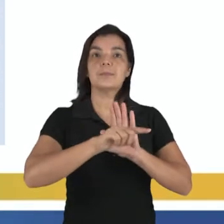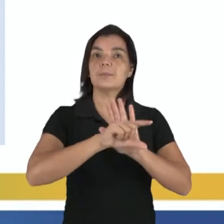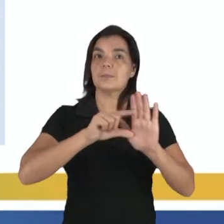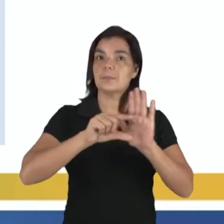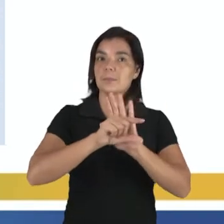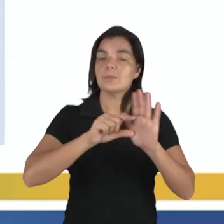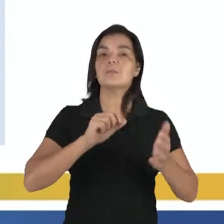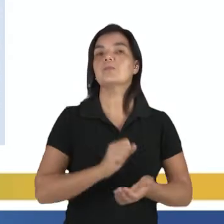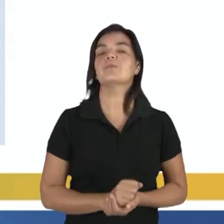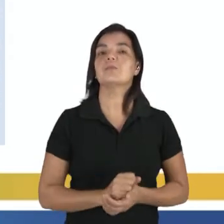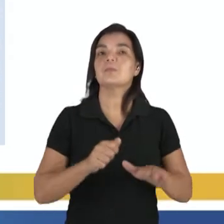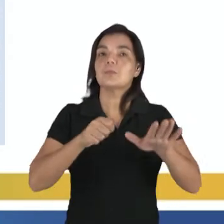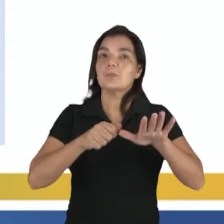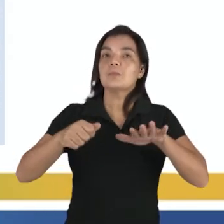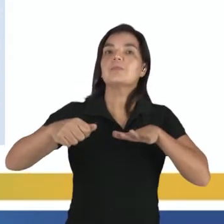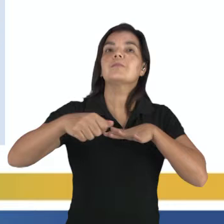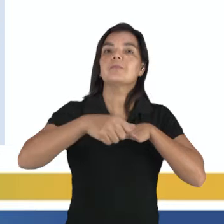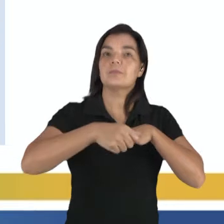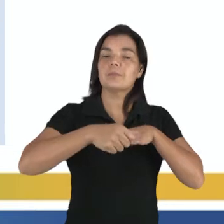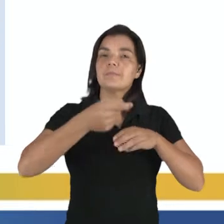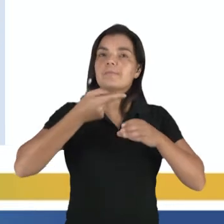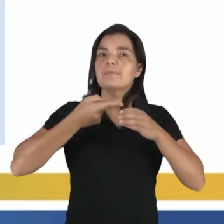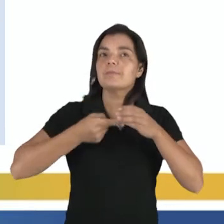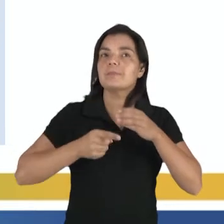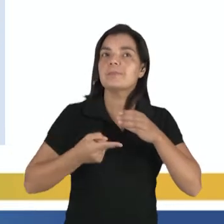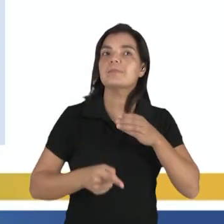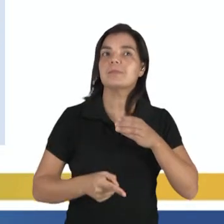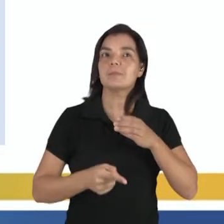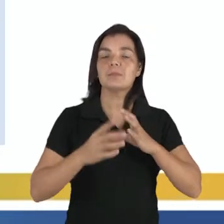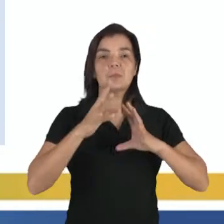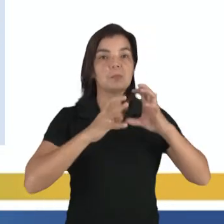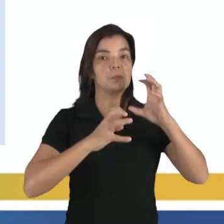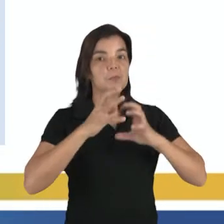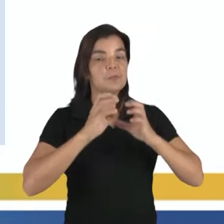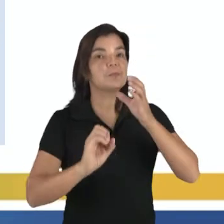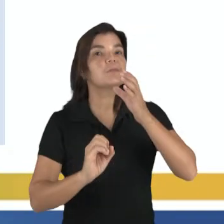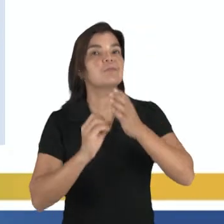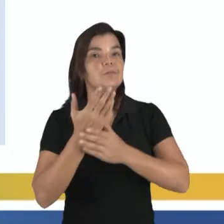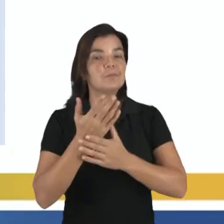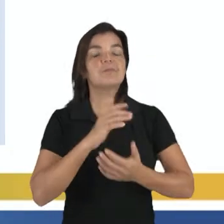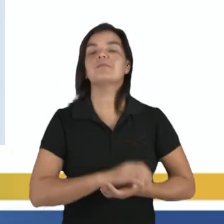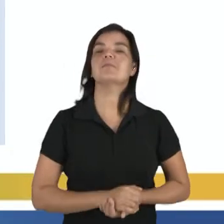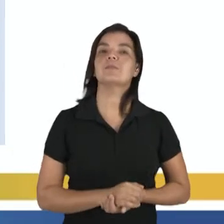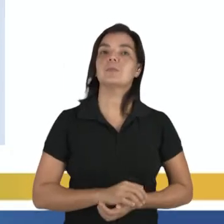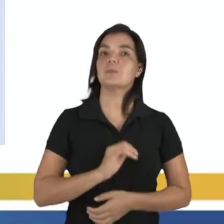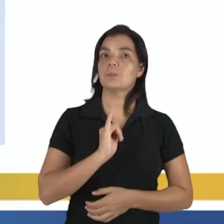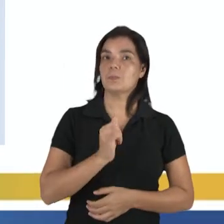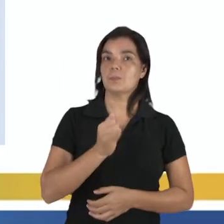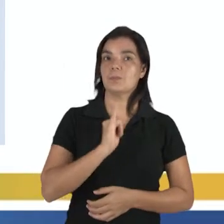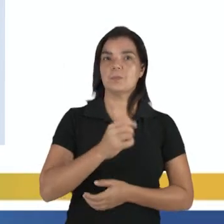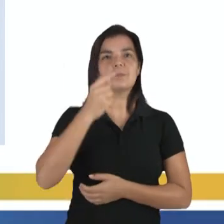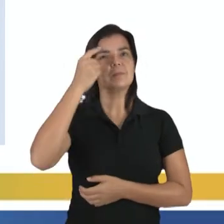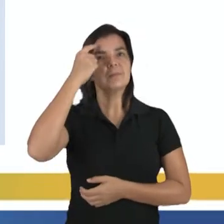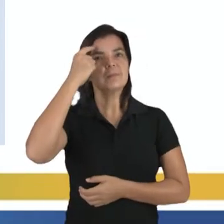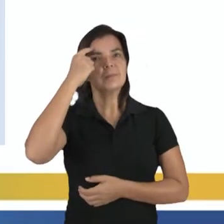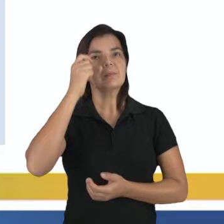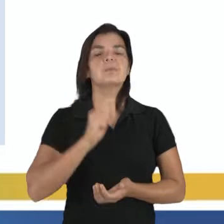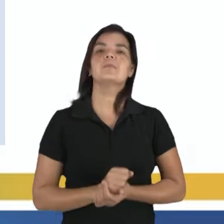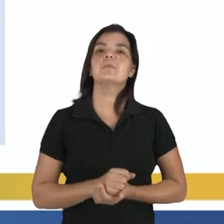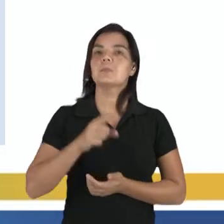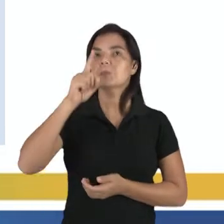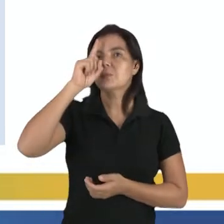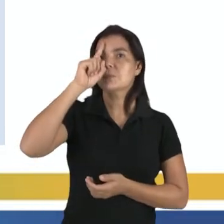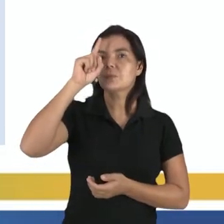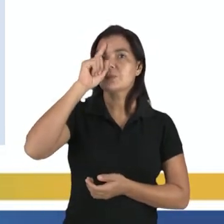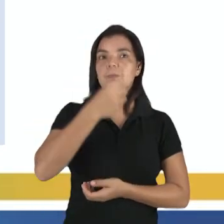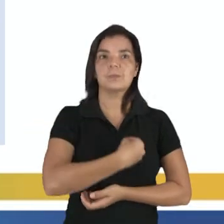Observem e vejam que no segundo parágrafo o enredo vai sendo aprofundado e os conflitos vão surgindo. O narrador